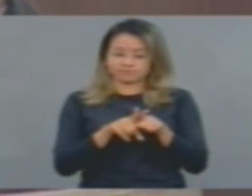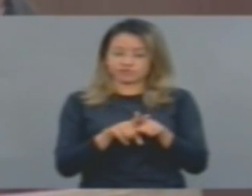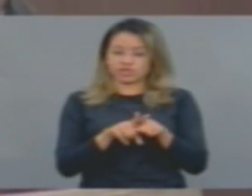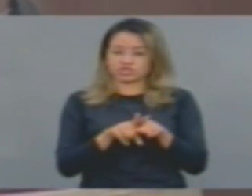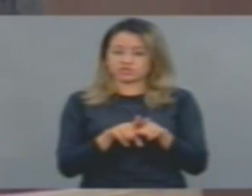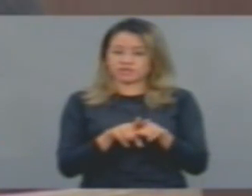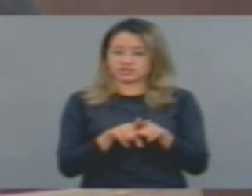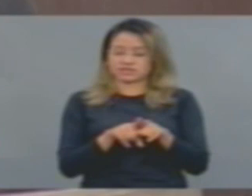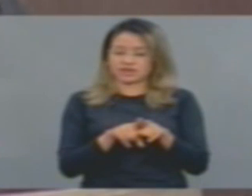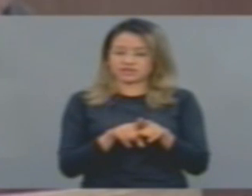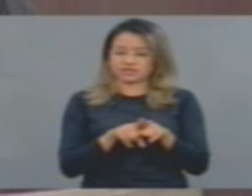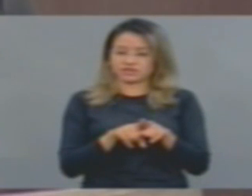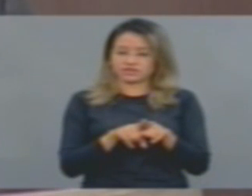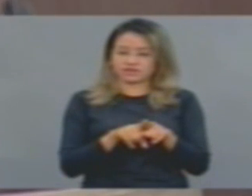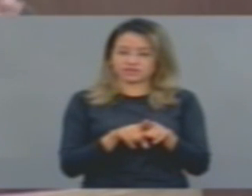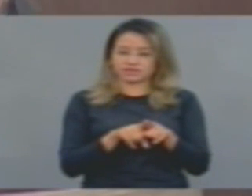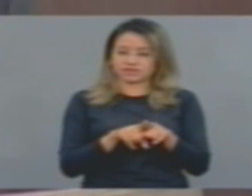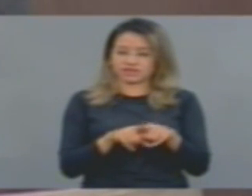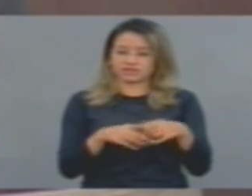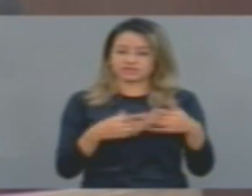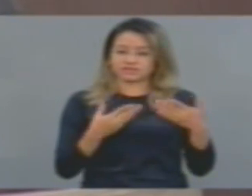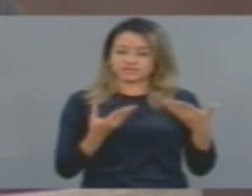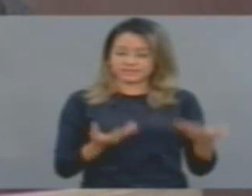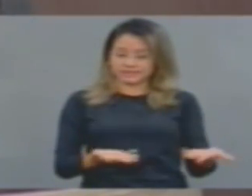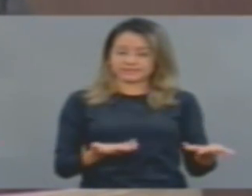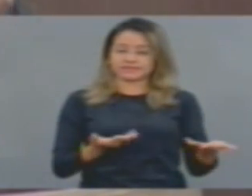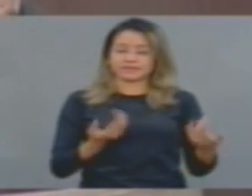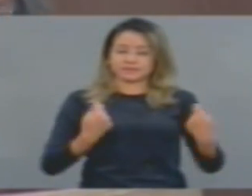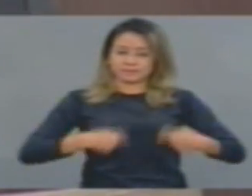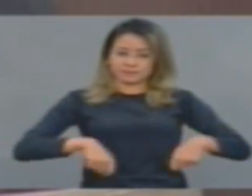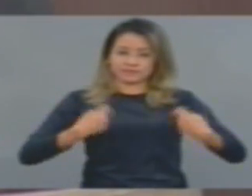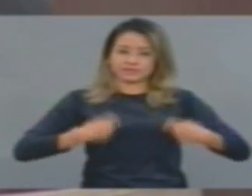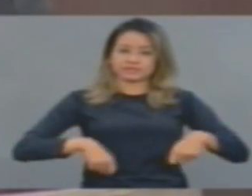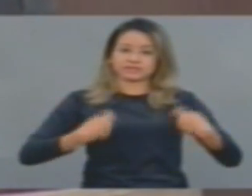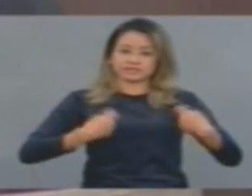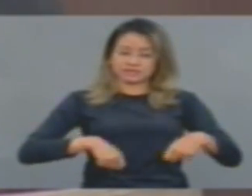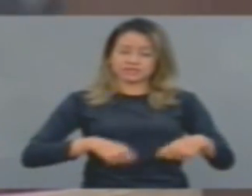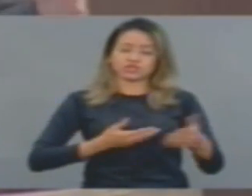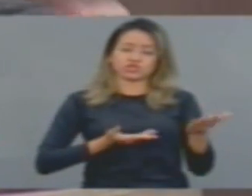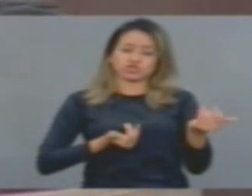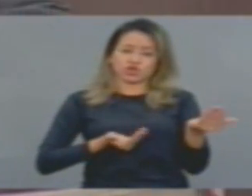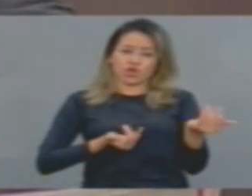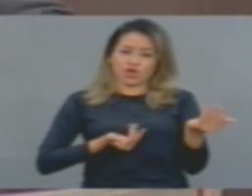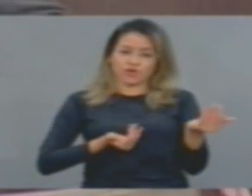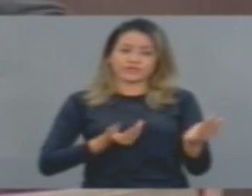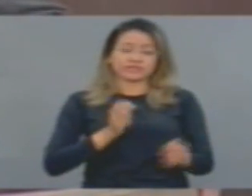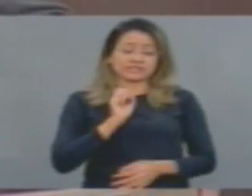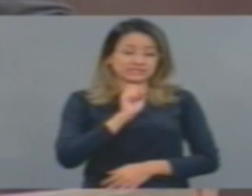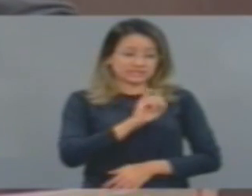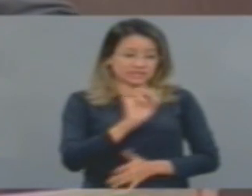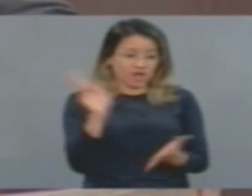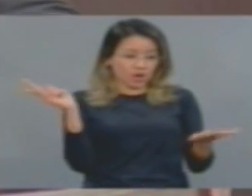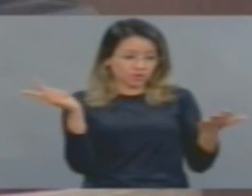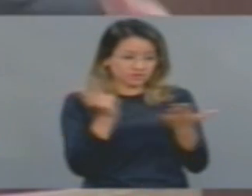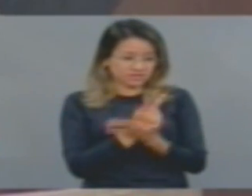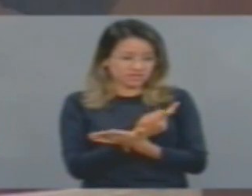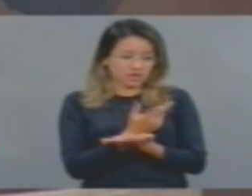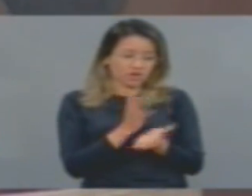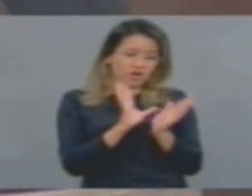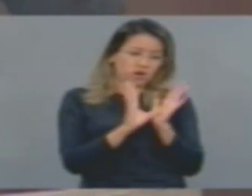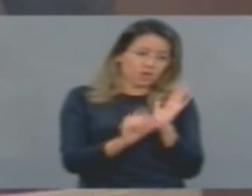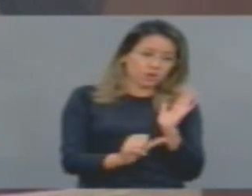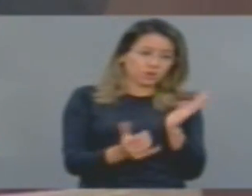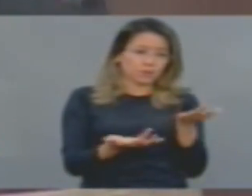poderiam aplicar as medidas socioeducativas de meio aberto, quando o adolescente não cometeu atos violentos, quando o juiz